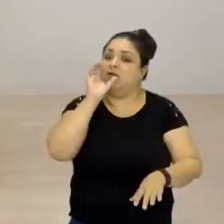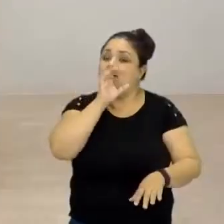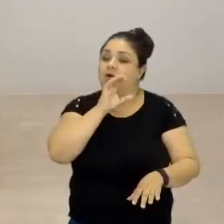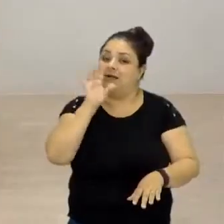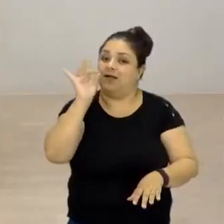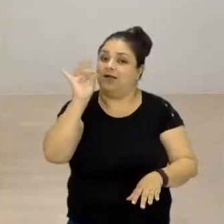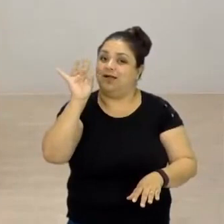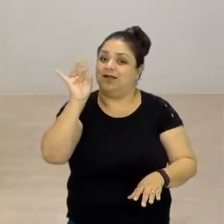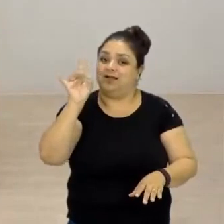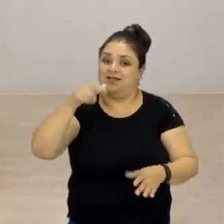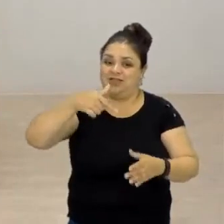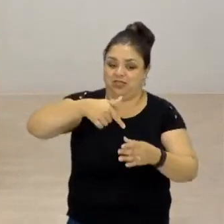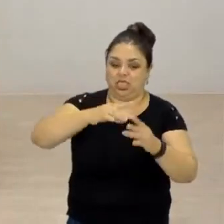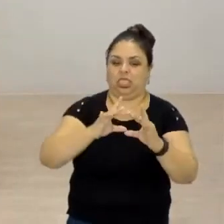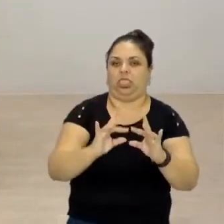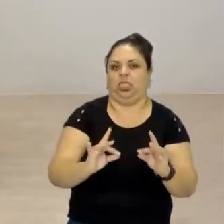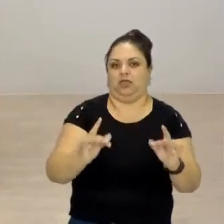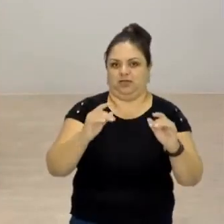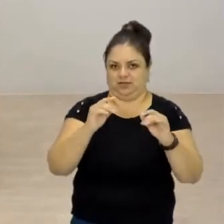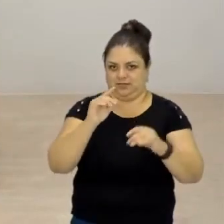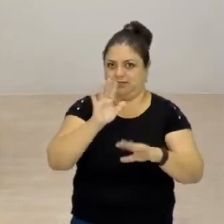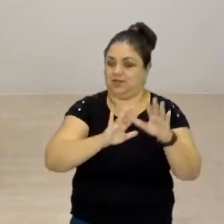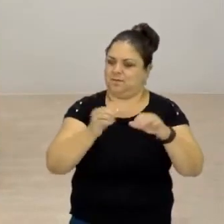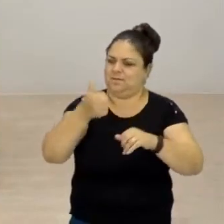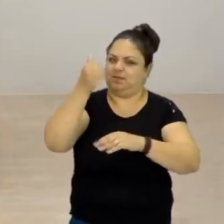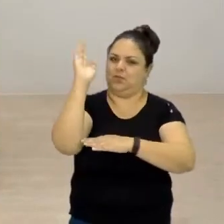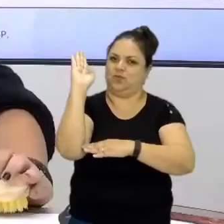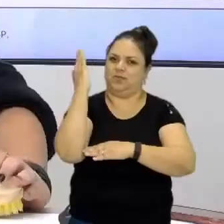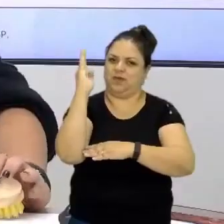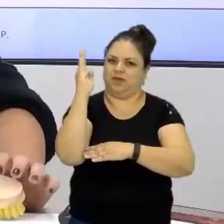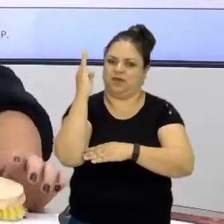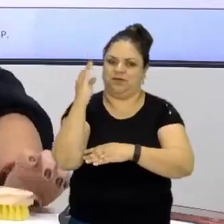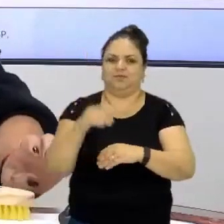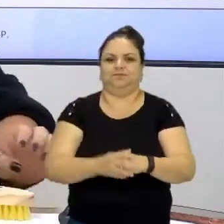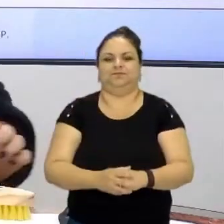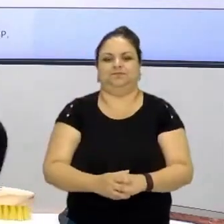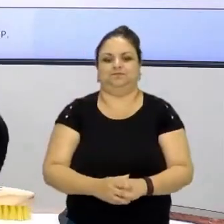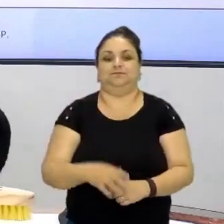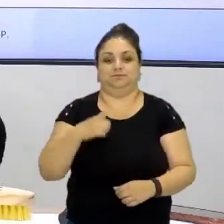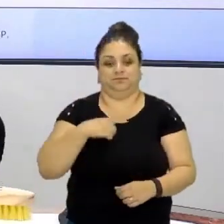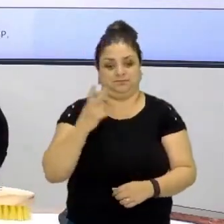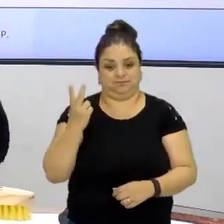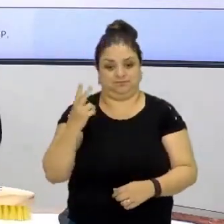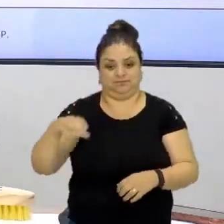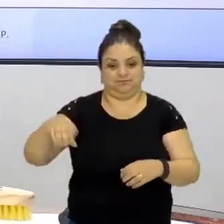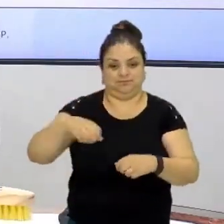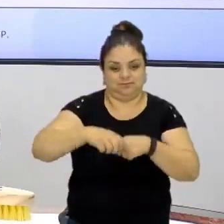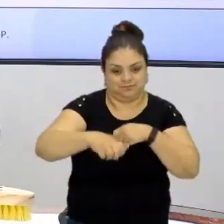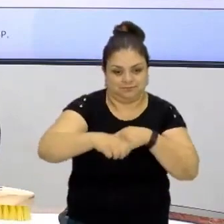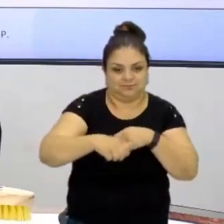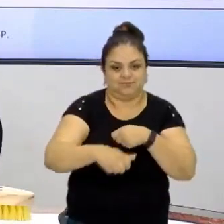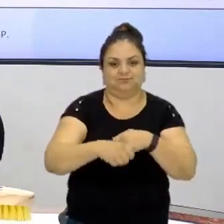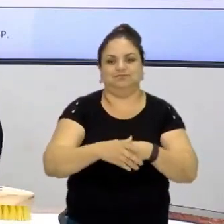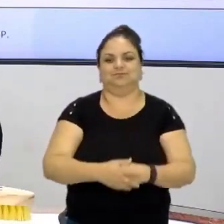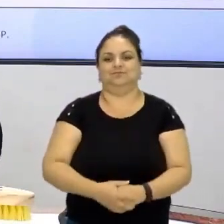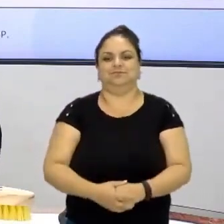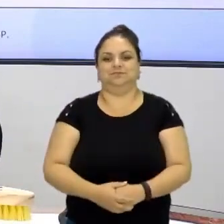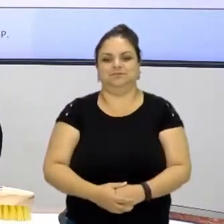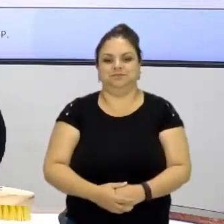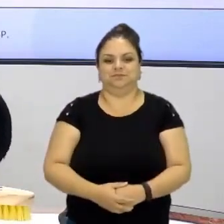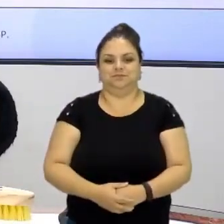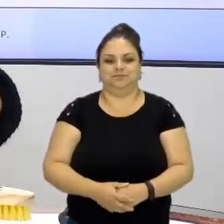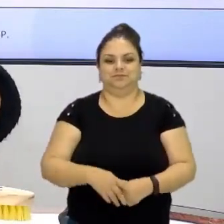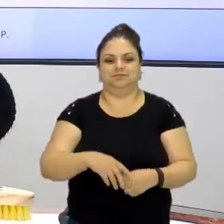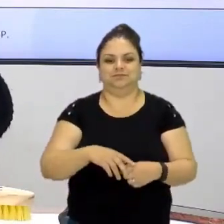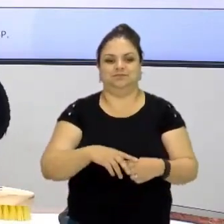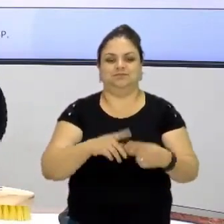eu acho que vai derreter. Tá? Não temos 2 escovinhas. Aqui nós temos um